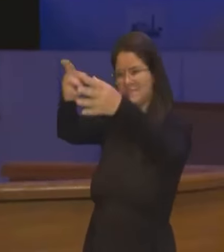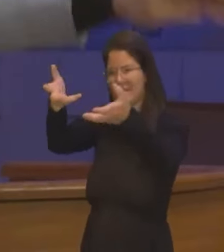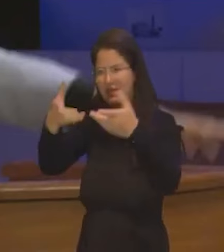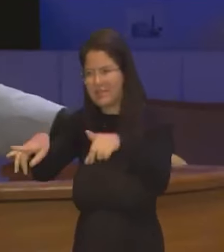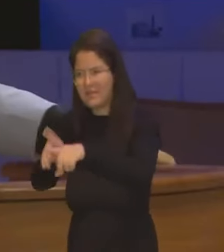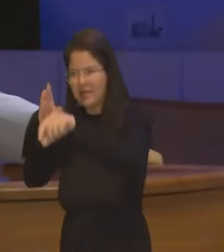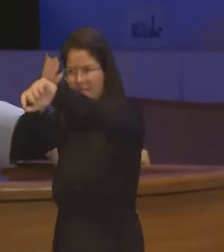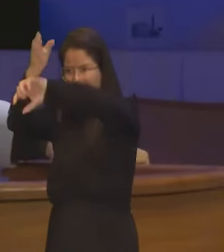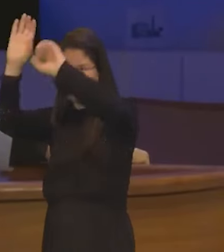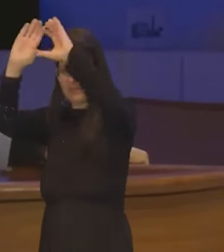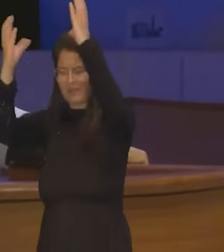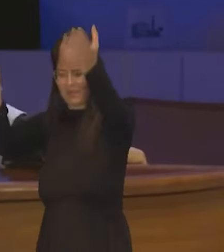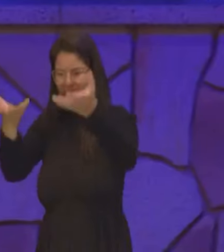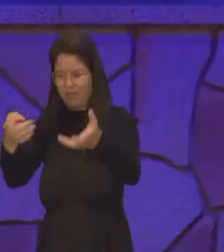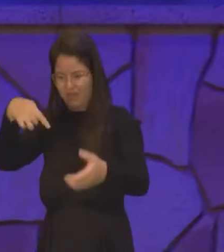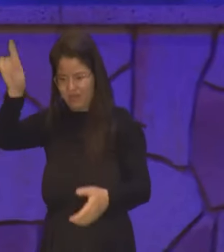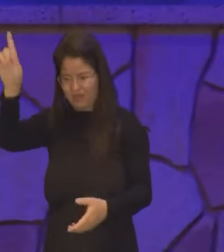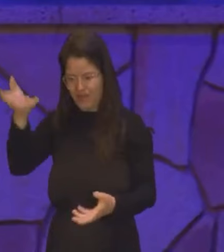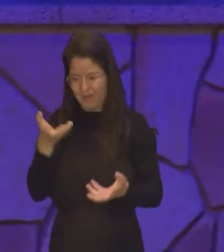deseja ir para o céu?